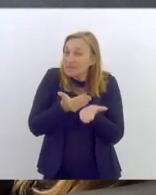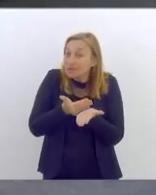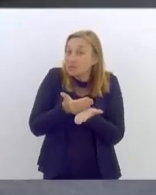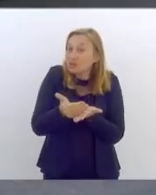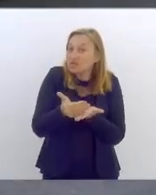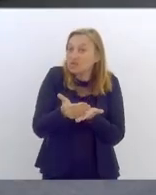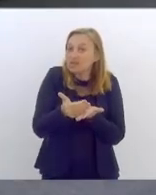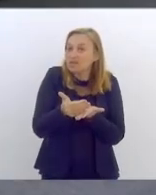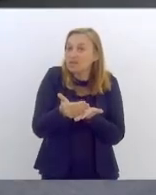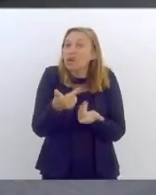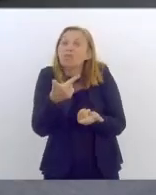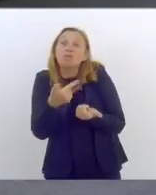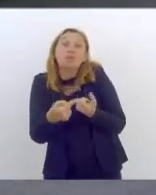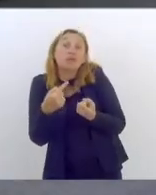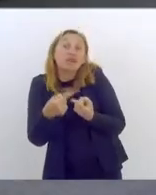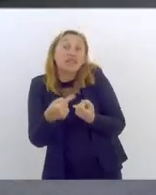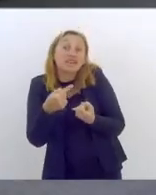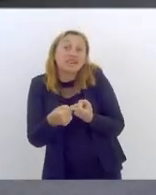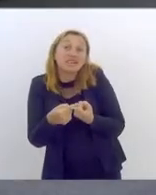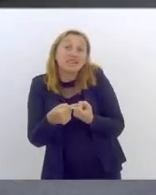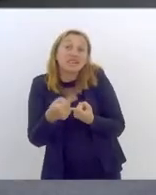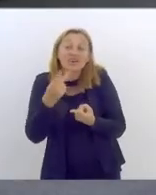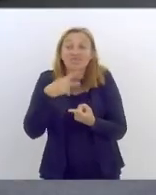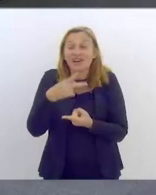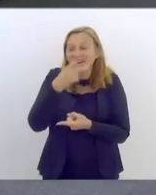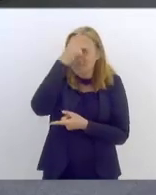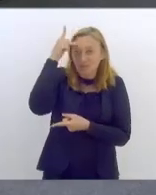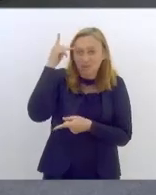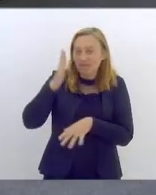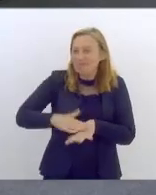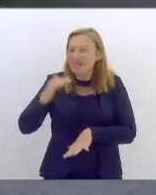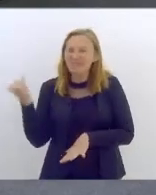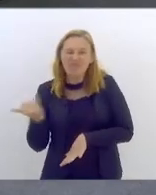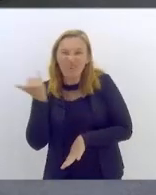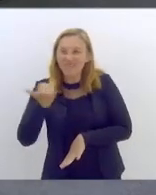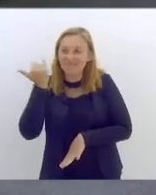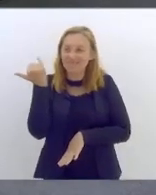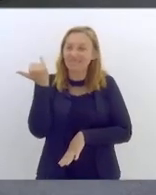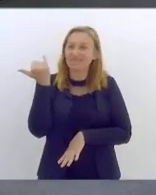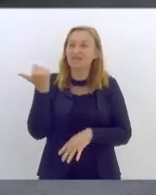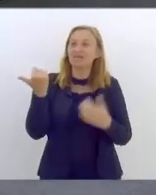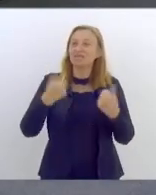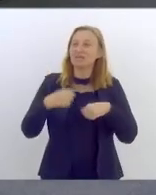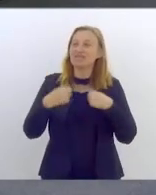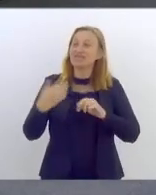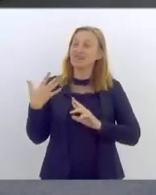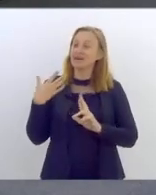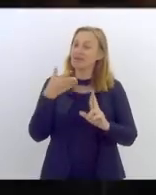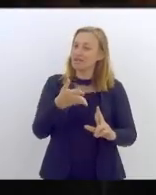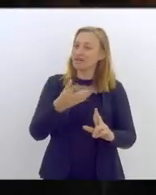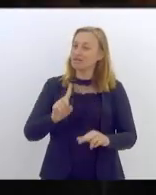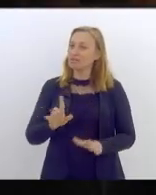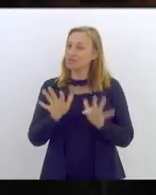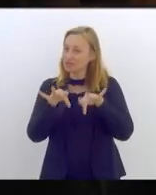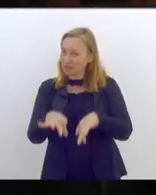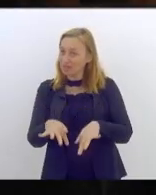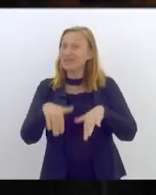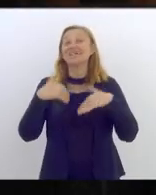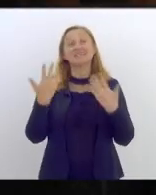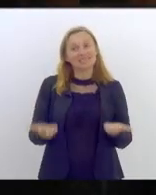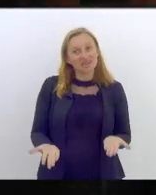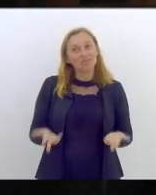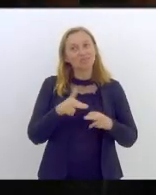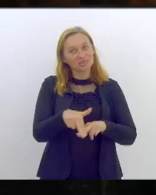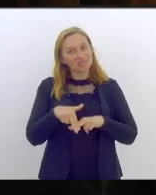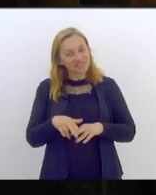né porque se diz que as pessoas mais importantes devem ser referidas no final então por isso